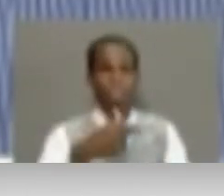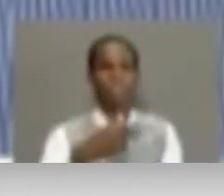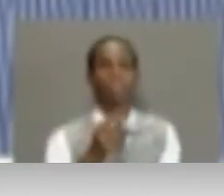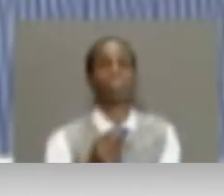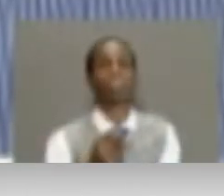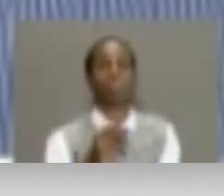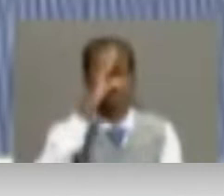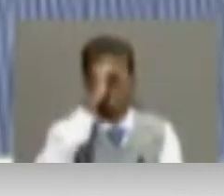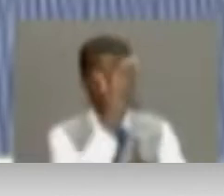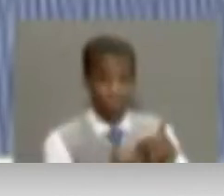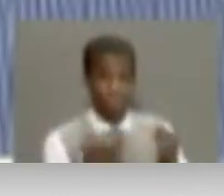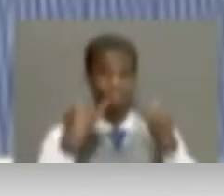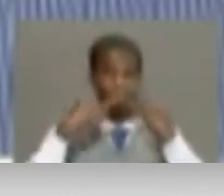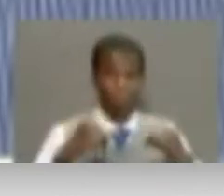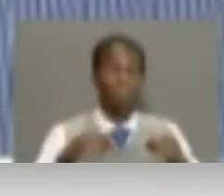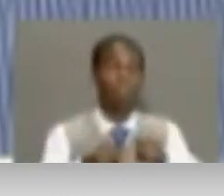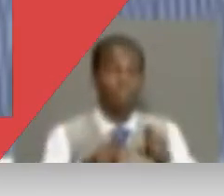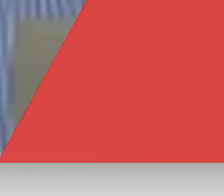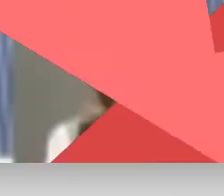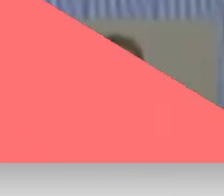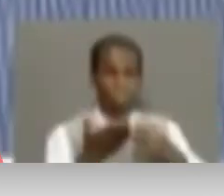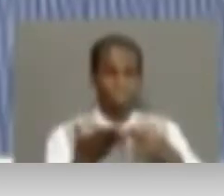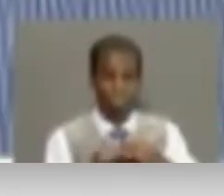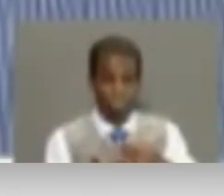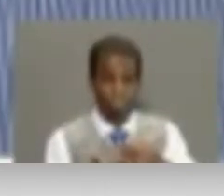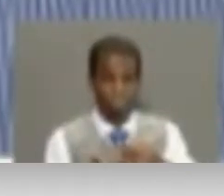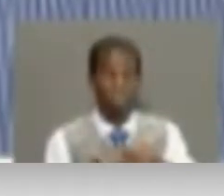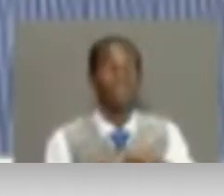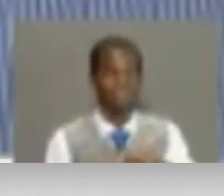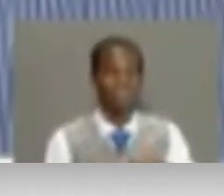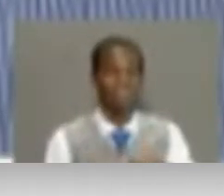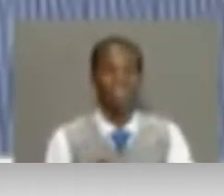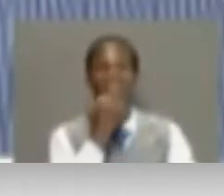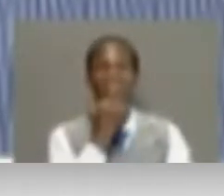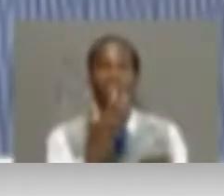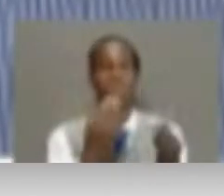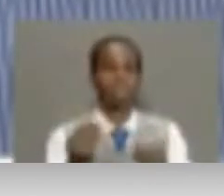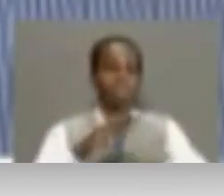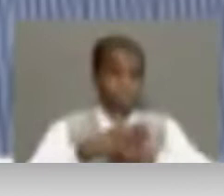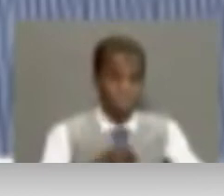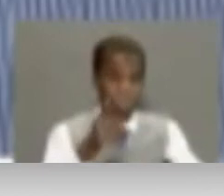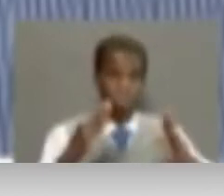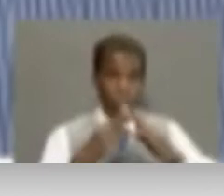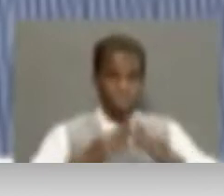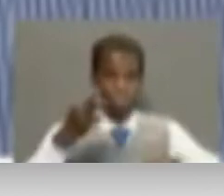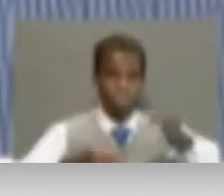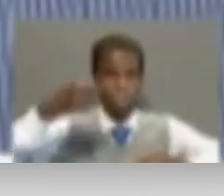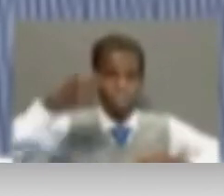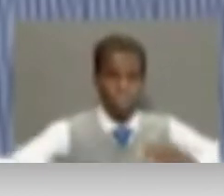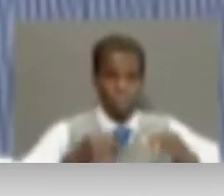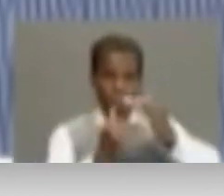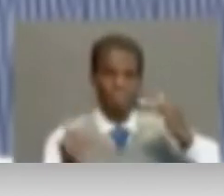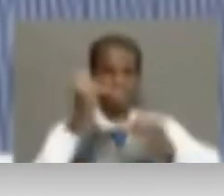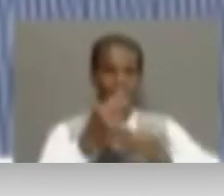que o processo padece, de que o processo padeceu na altura, o Tribunal Constitucional não fez senão, claro e bem, anular, de facto, o